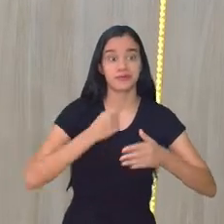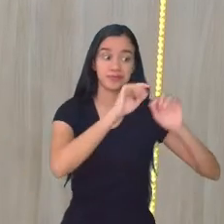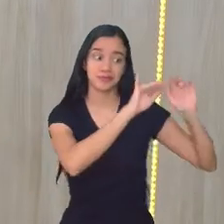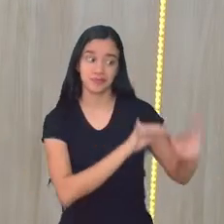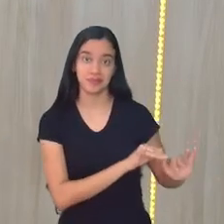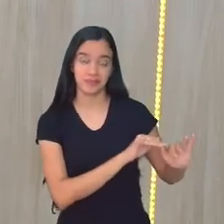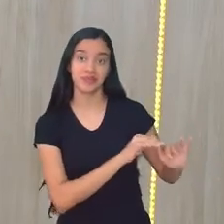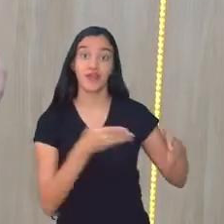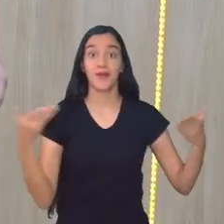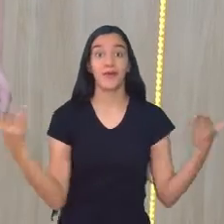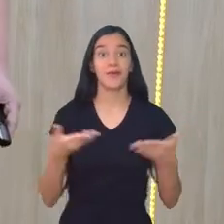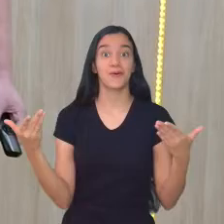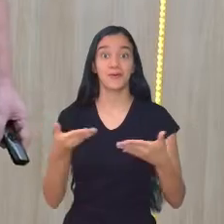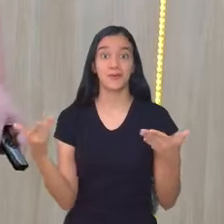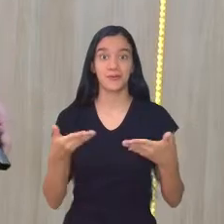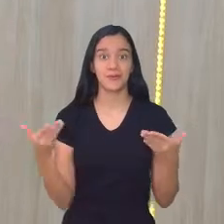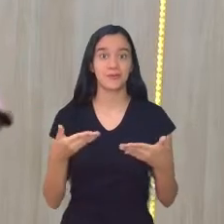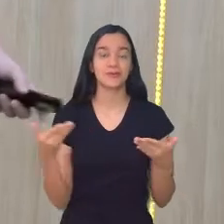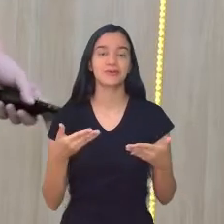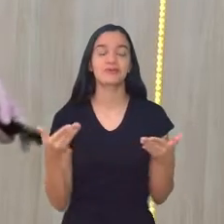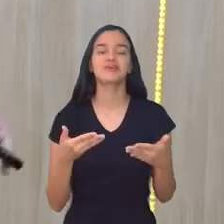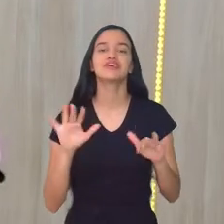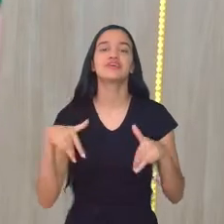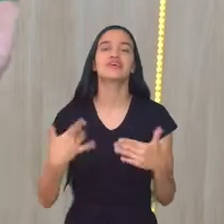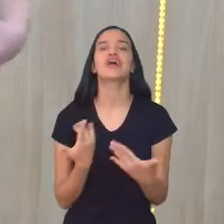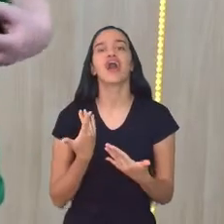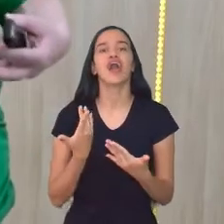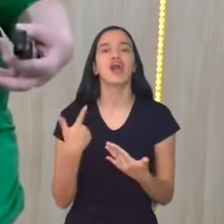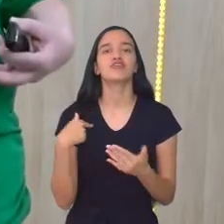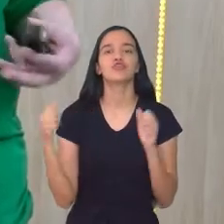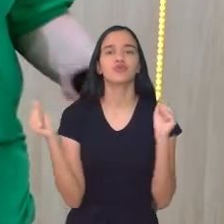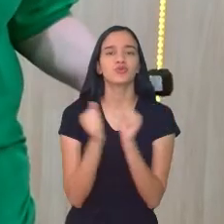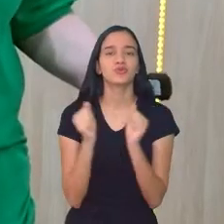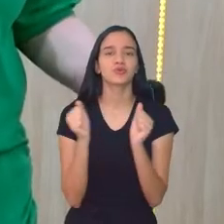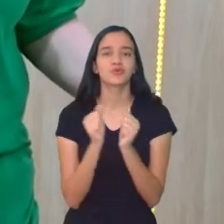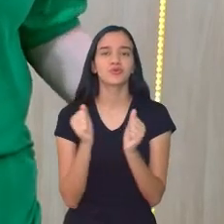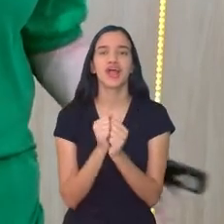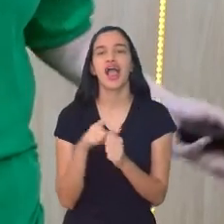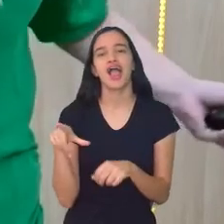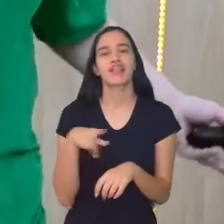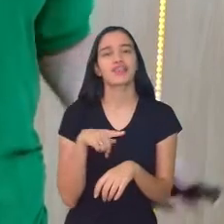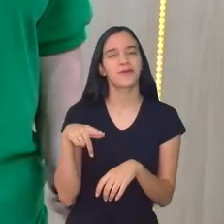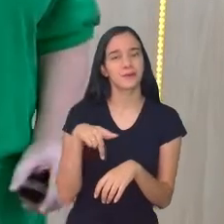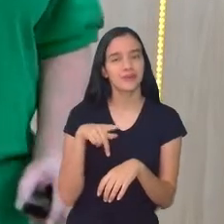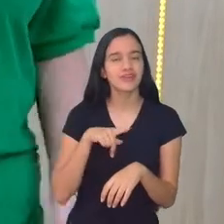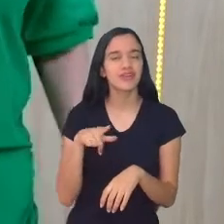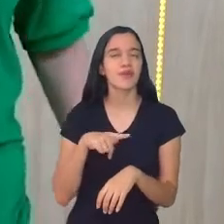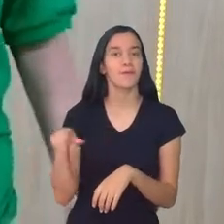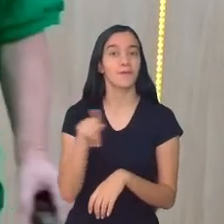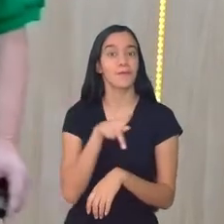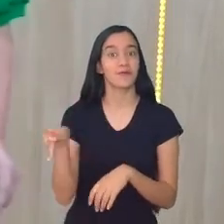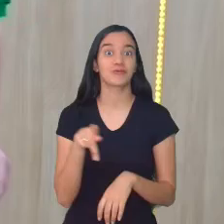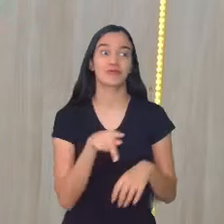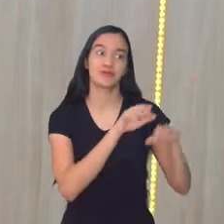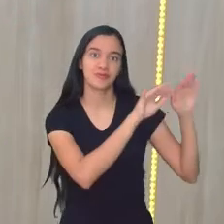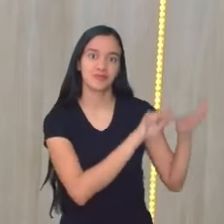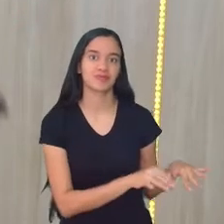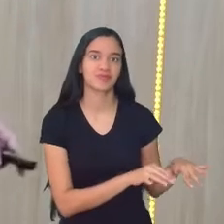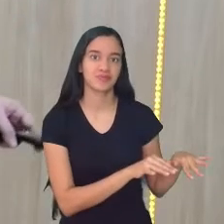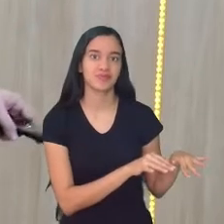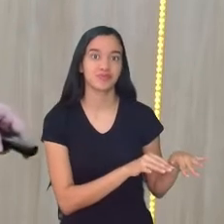chat. E hoje, quem está aqui me prestigiando, porque tem um professor desse no chat a essa hora da